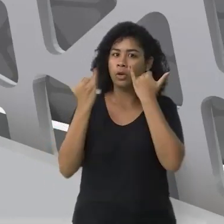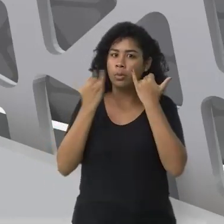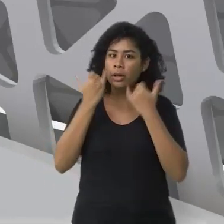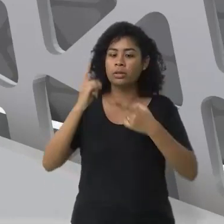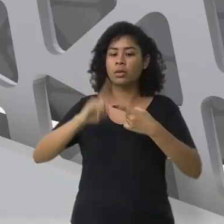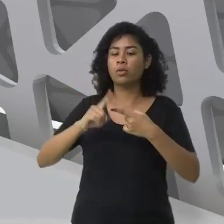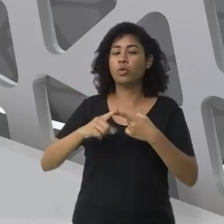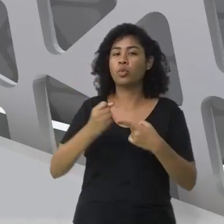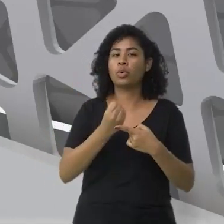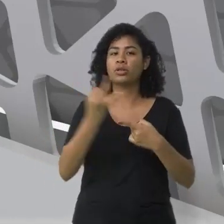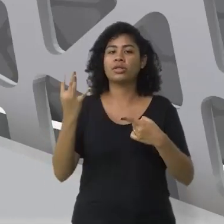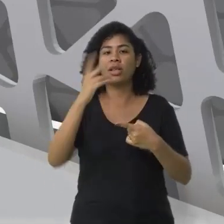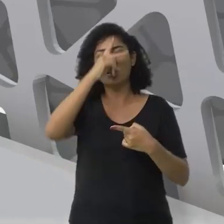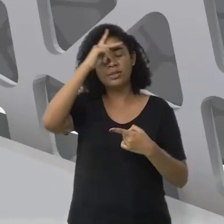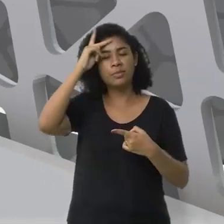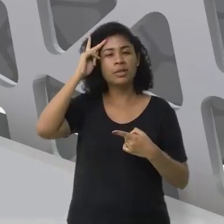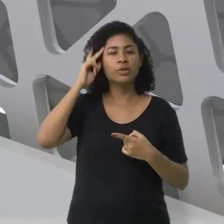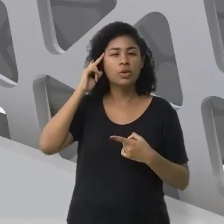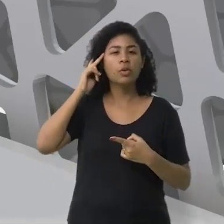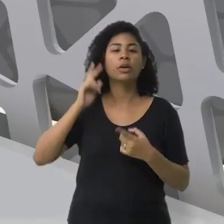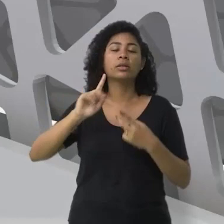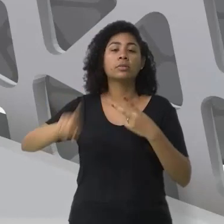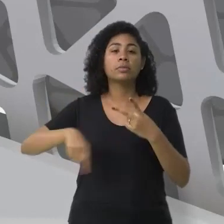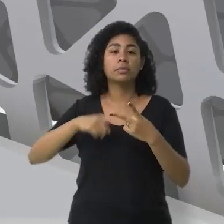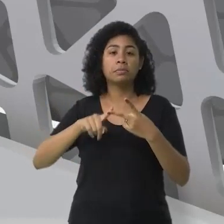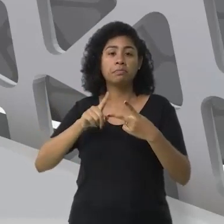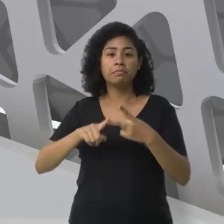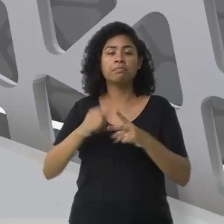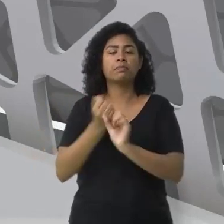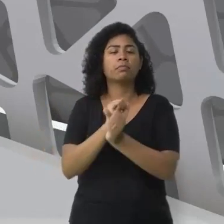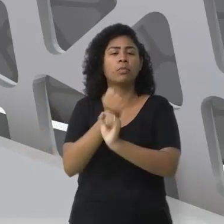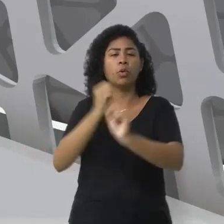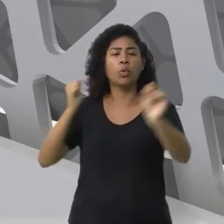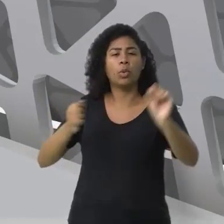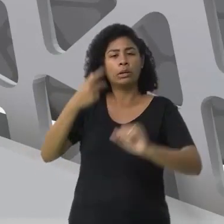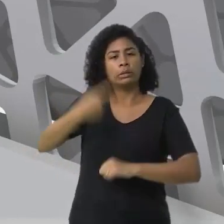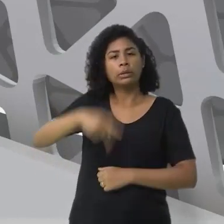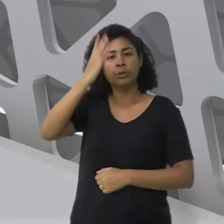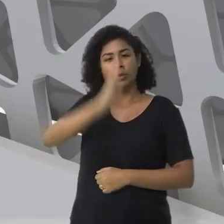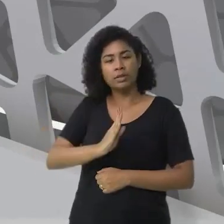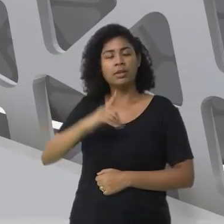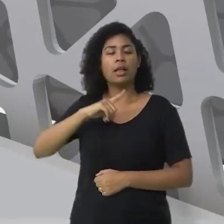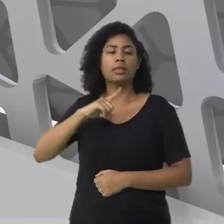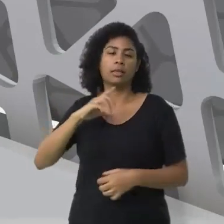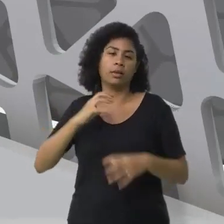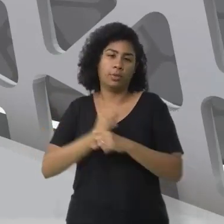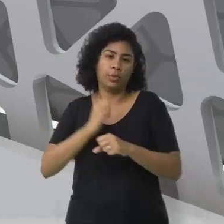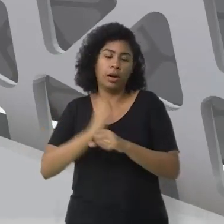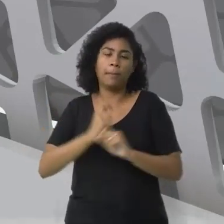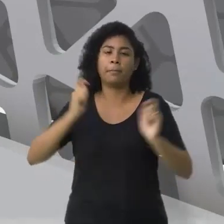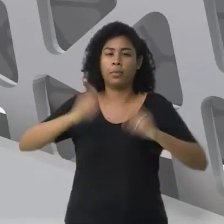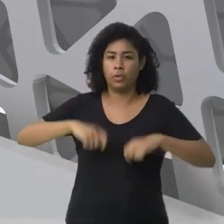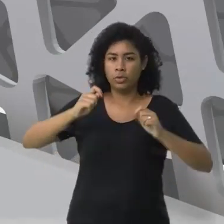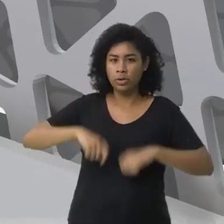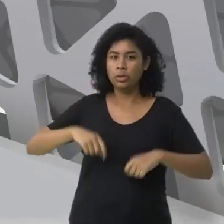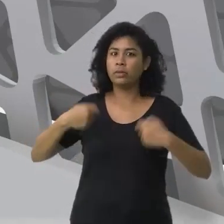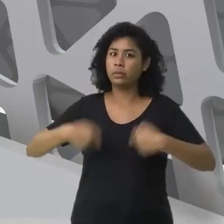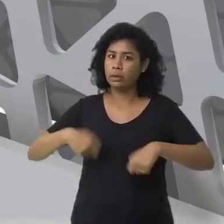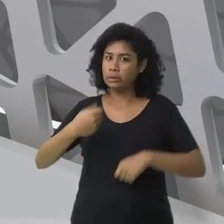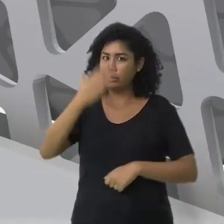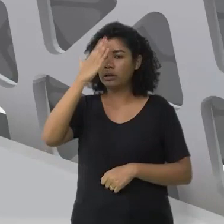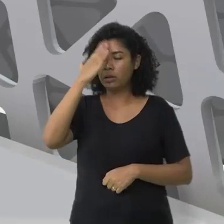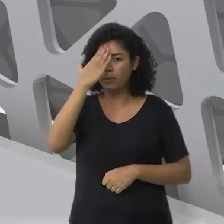e verificando a extensão territorial aqui do Brasil, existe esse cálculo, né? Pega o número de habitantes